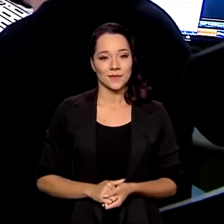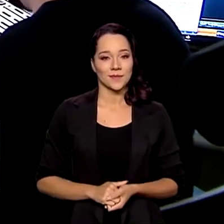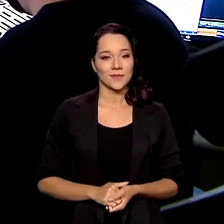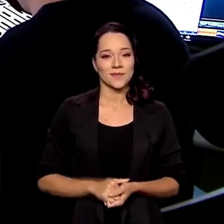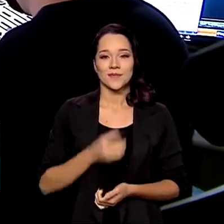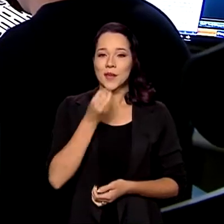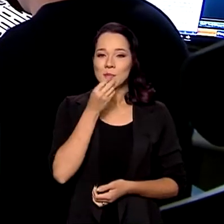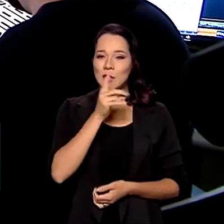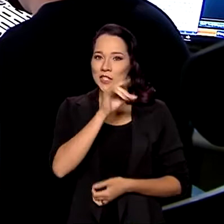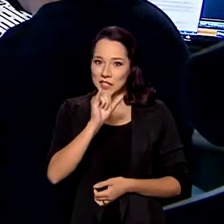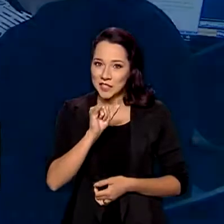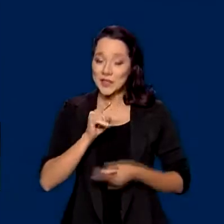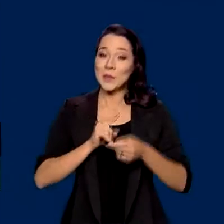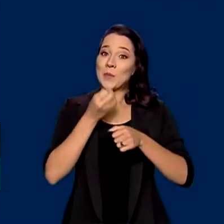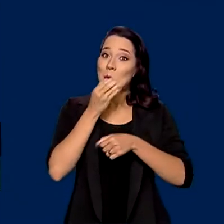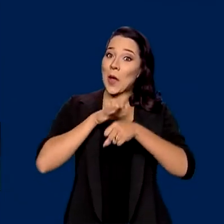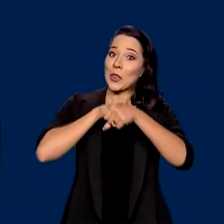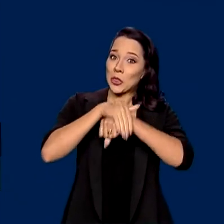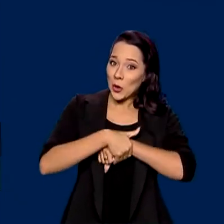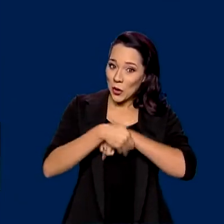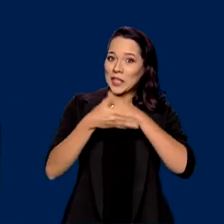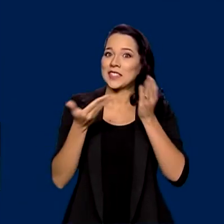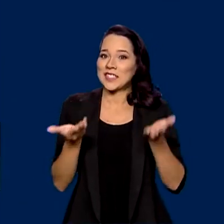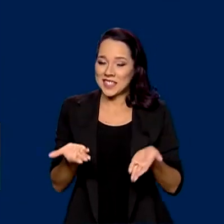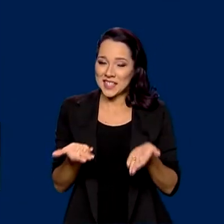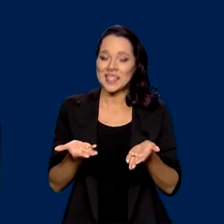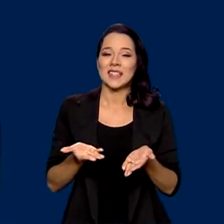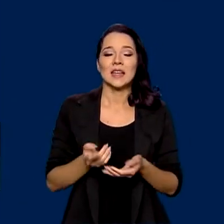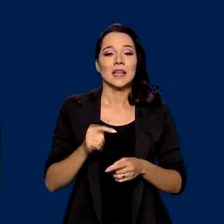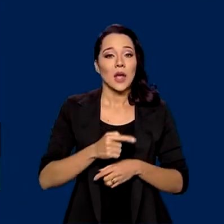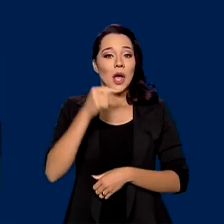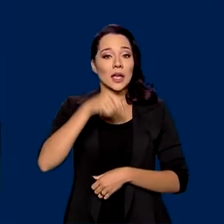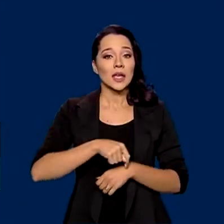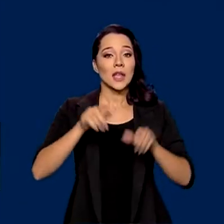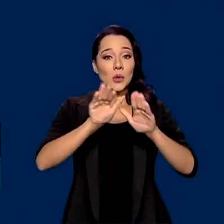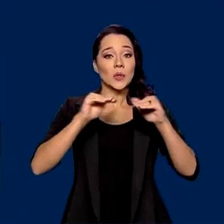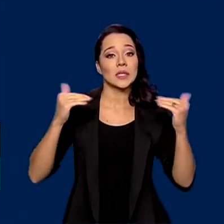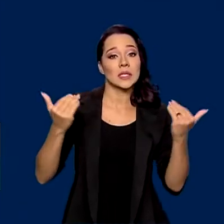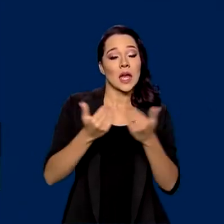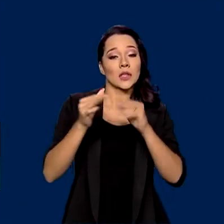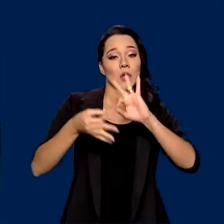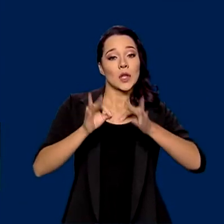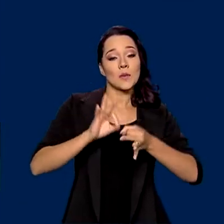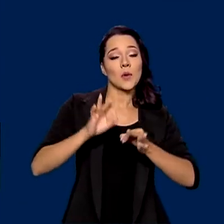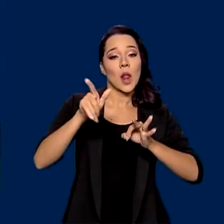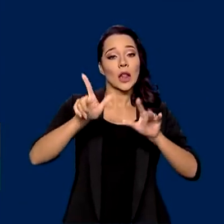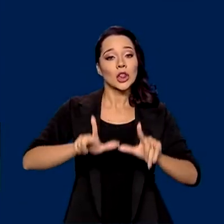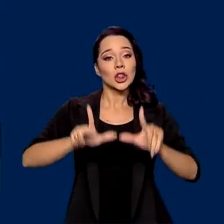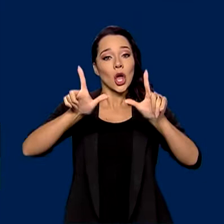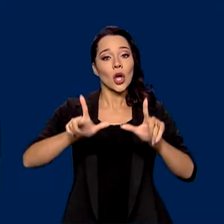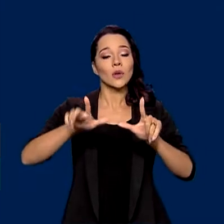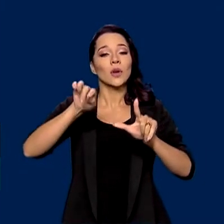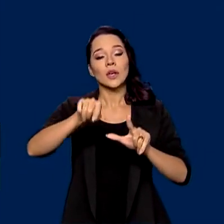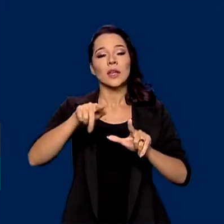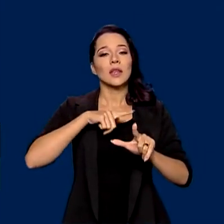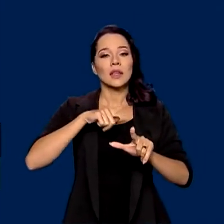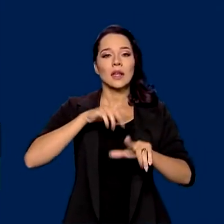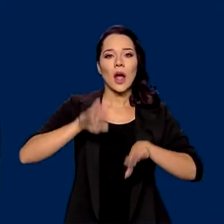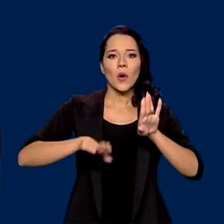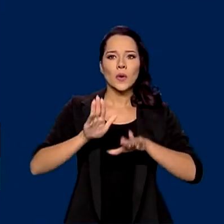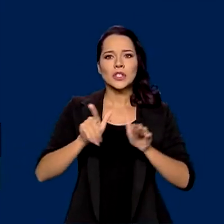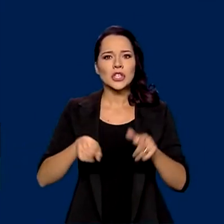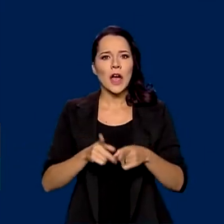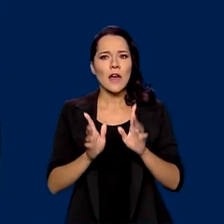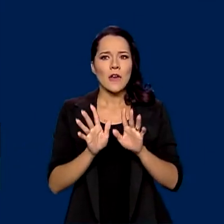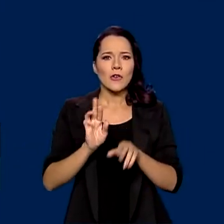Bom dia, boa noite, esse é o nosso cumprimento. Eu estou aqui no Estádio Olímpico de Tóquio, onde estão acontecendo algumas finais